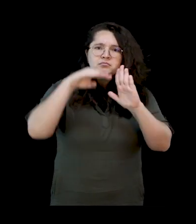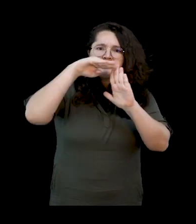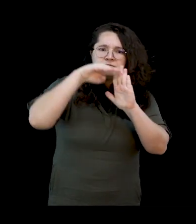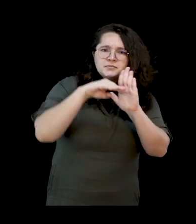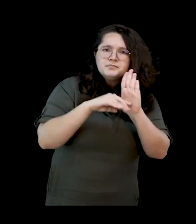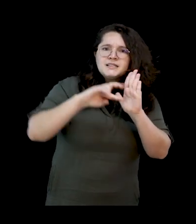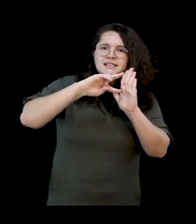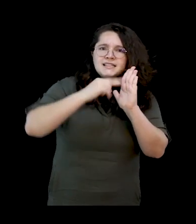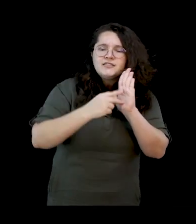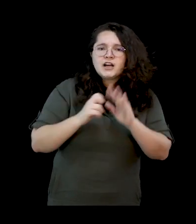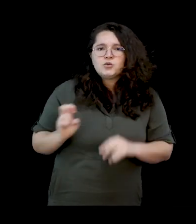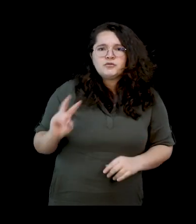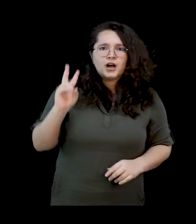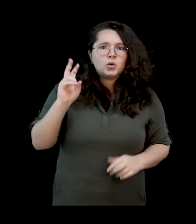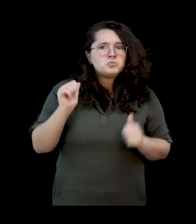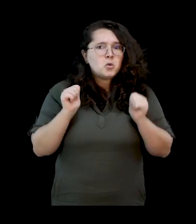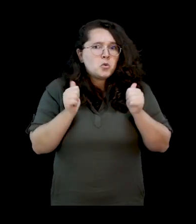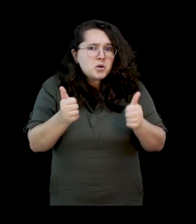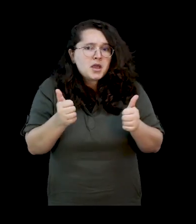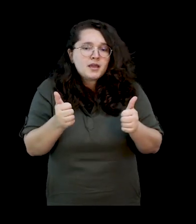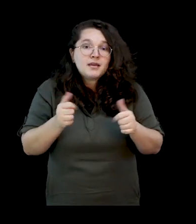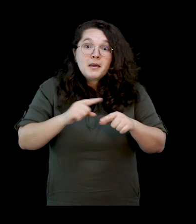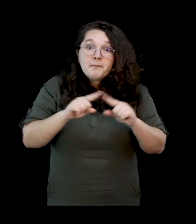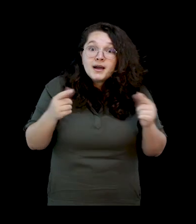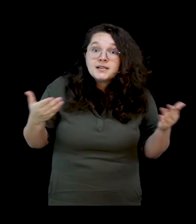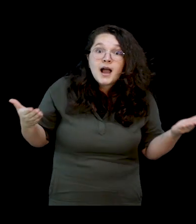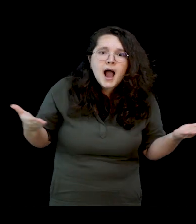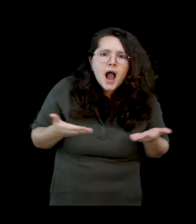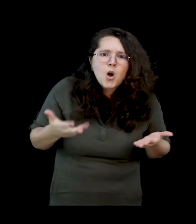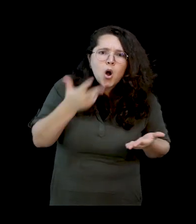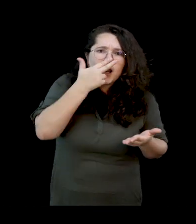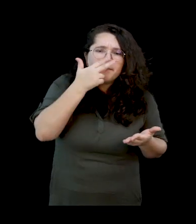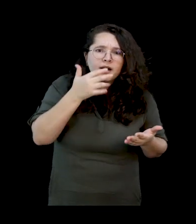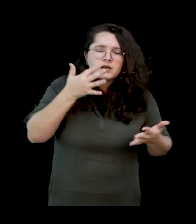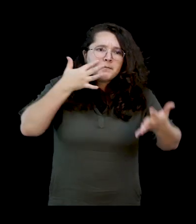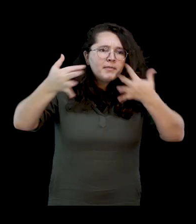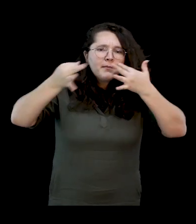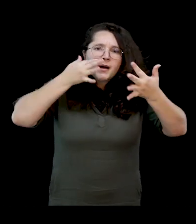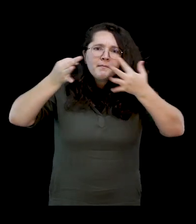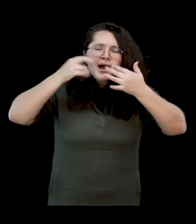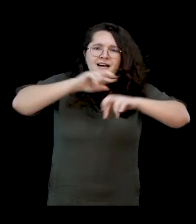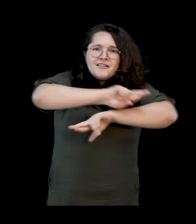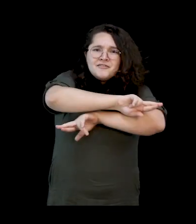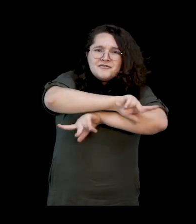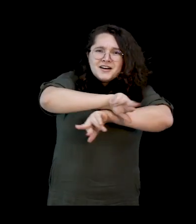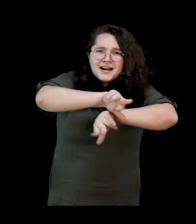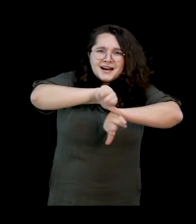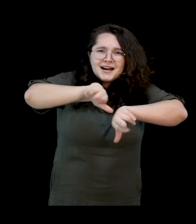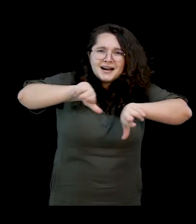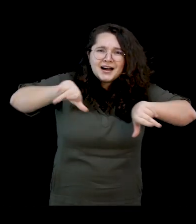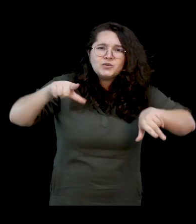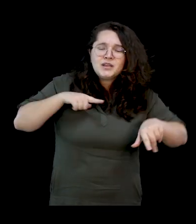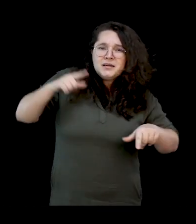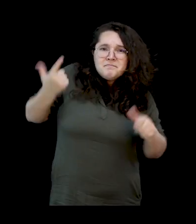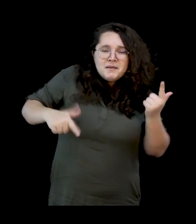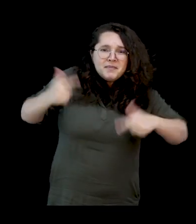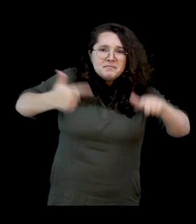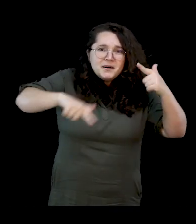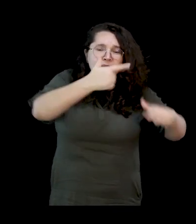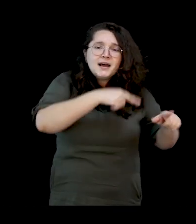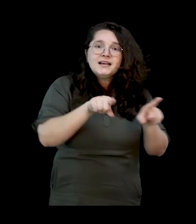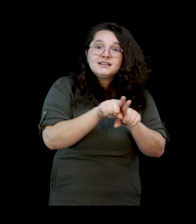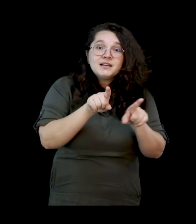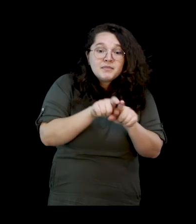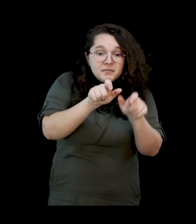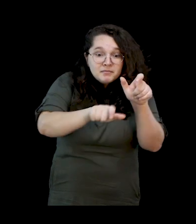bem. Hoje em dia, com a explosão dos focos disseminadores de cultura, com a multiplicação dos